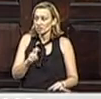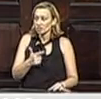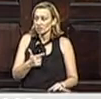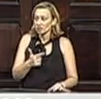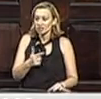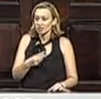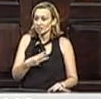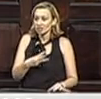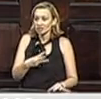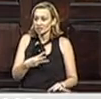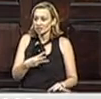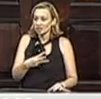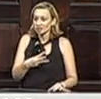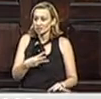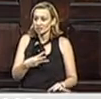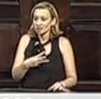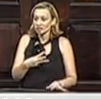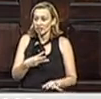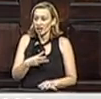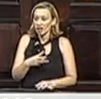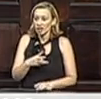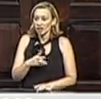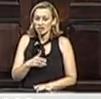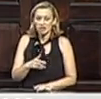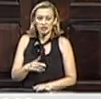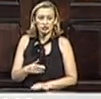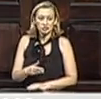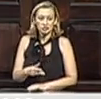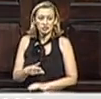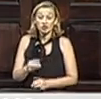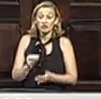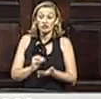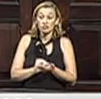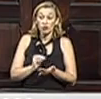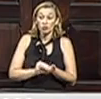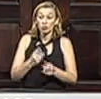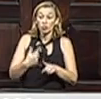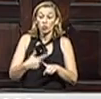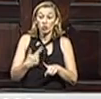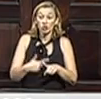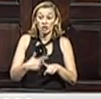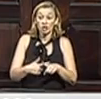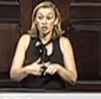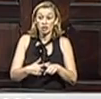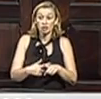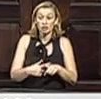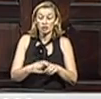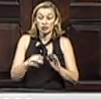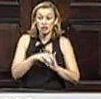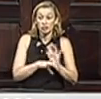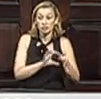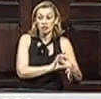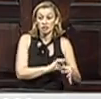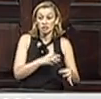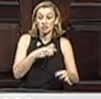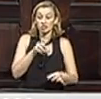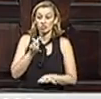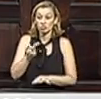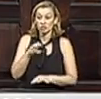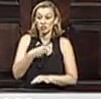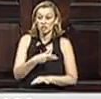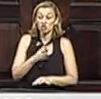53 não está, porque na emenda 53 nós só tiramos da